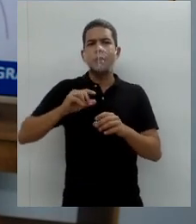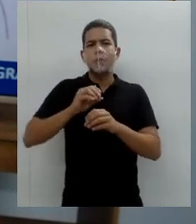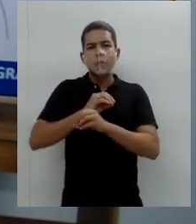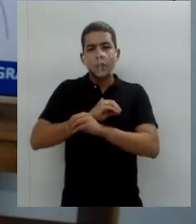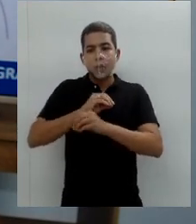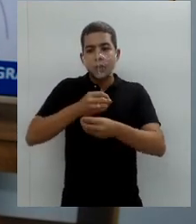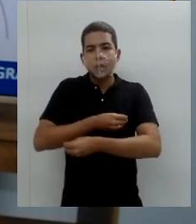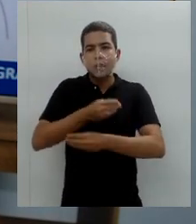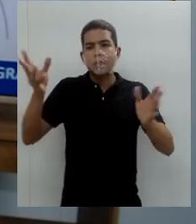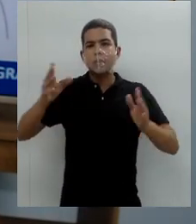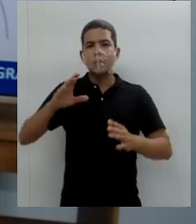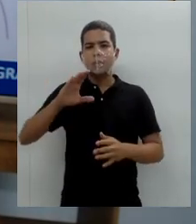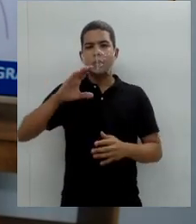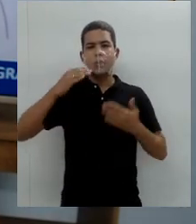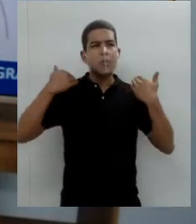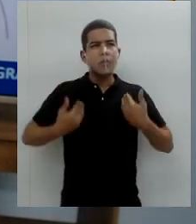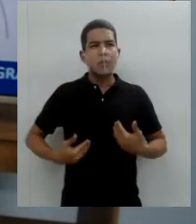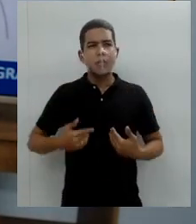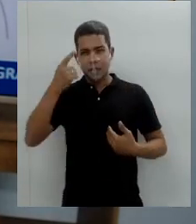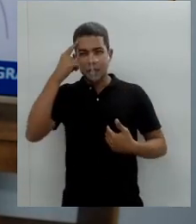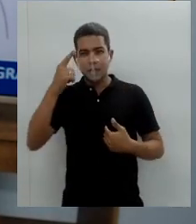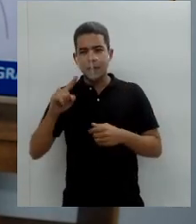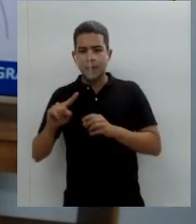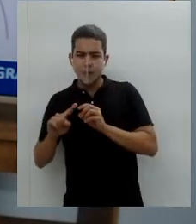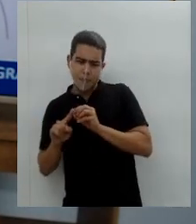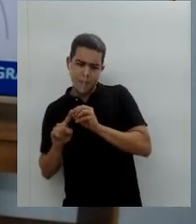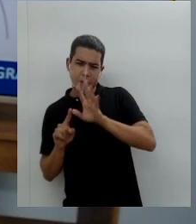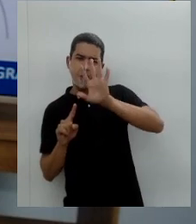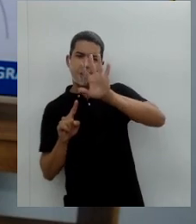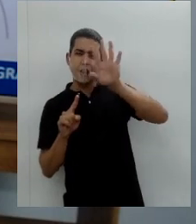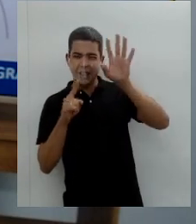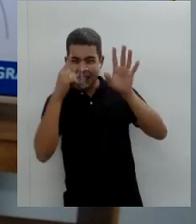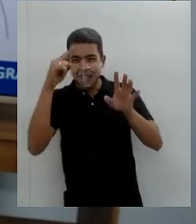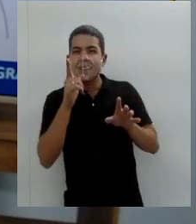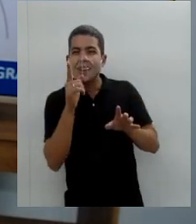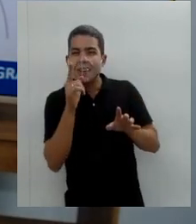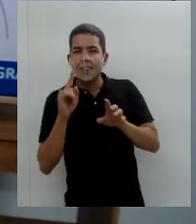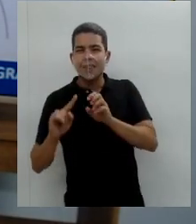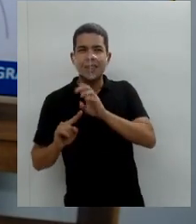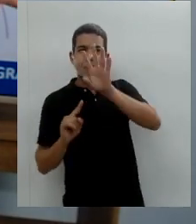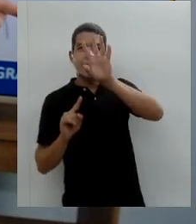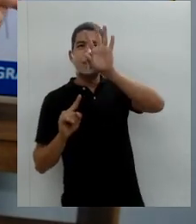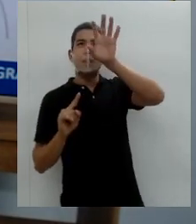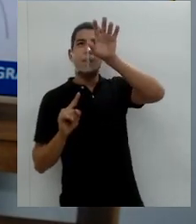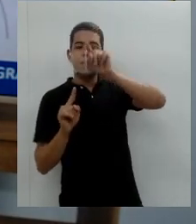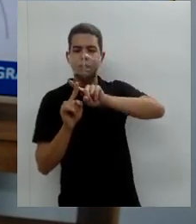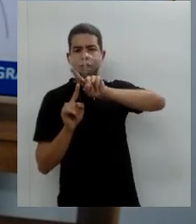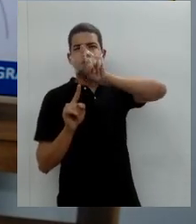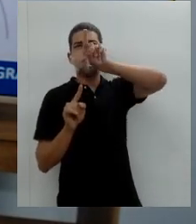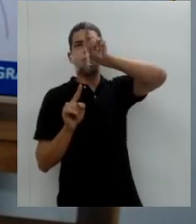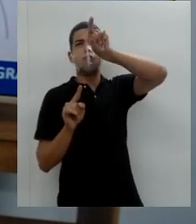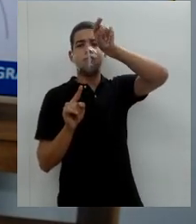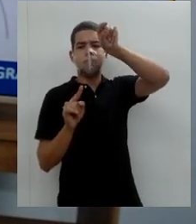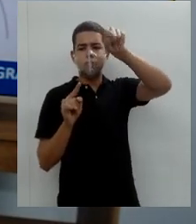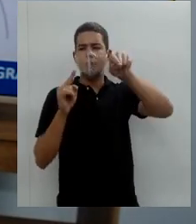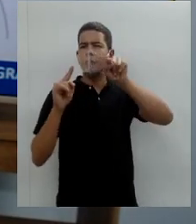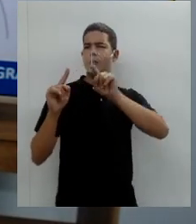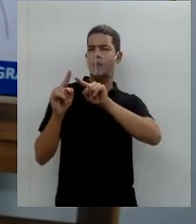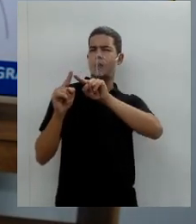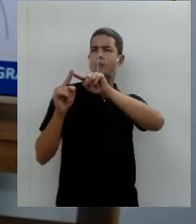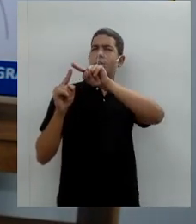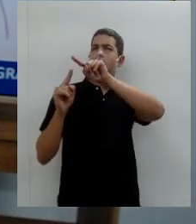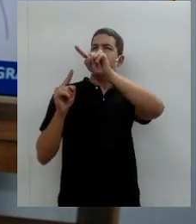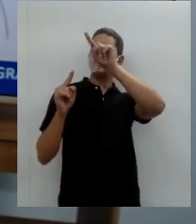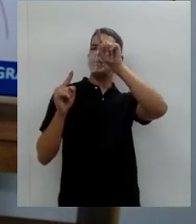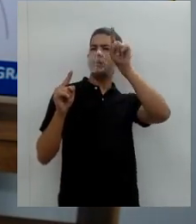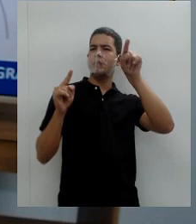corpos, como por exemplo, a água da mangueira do teu experimento, ela sai da mangueira e vai até uma posição, tu percebe que a parábola